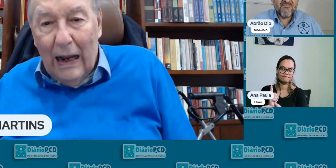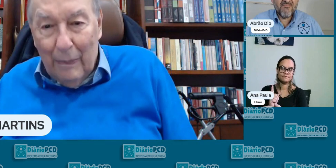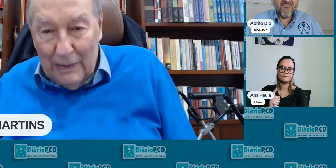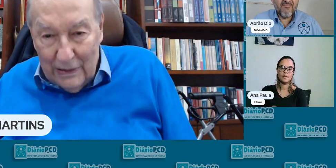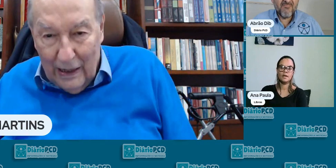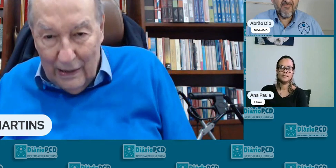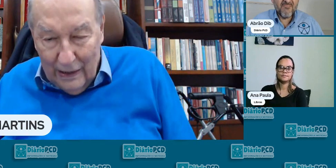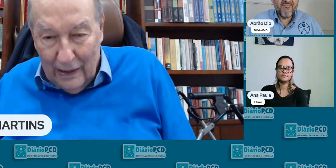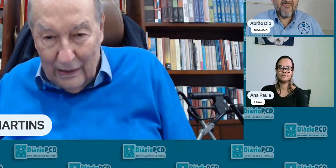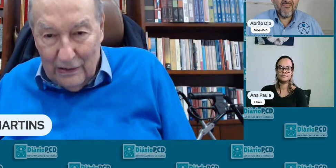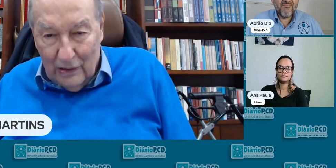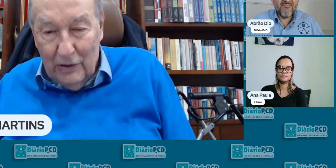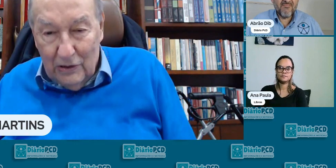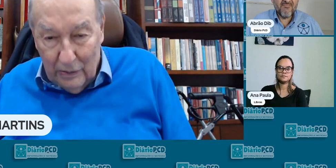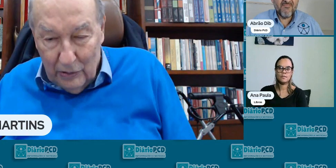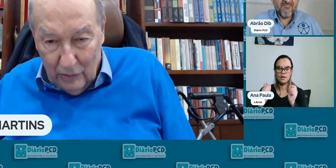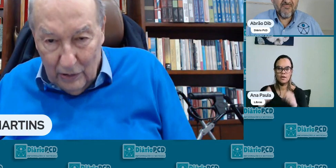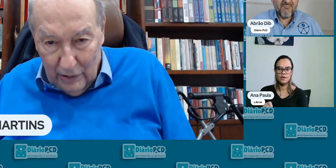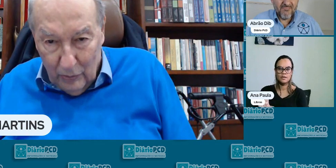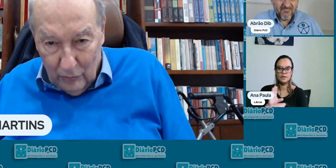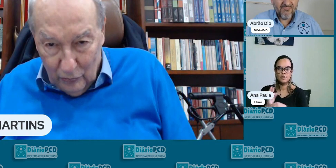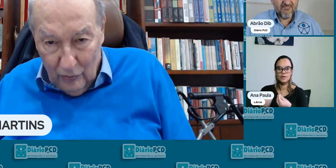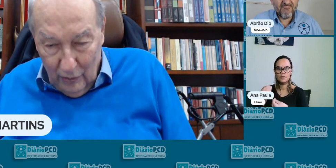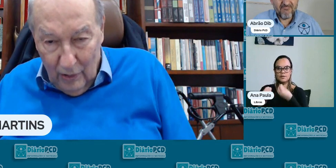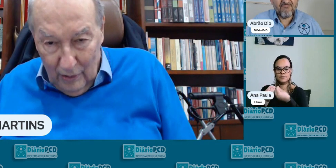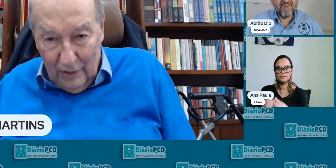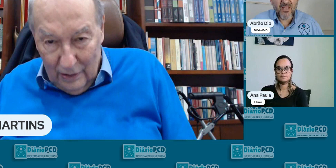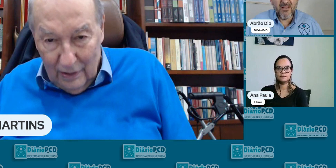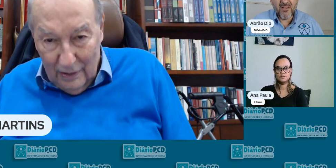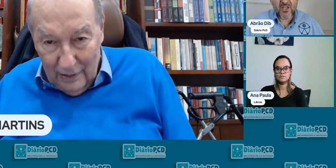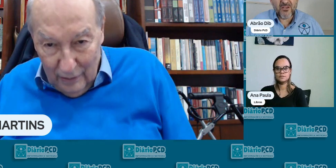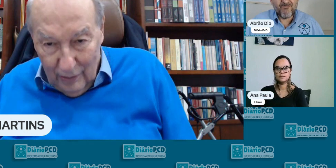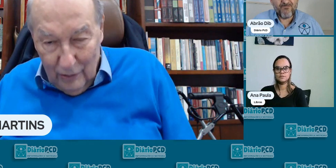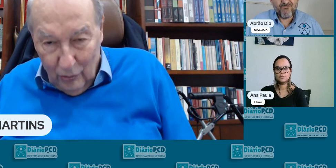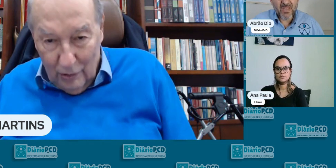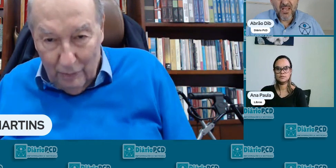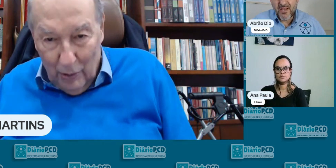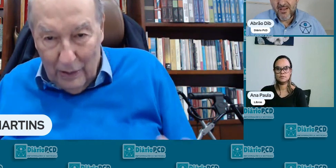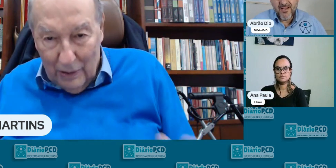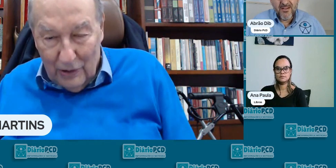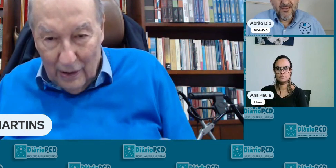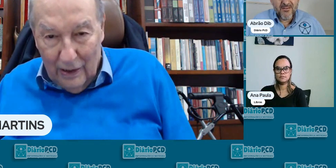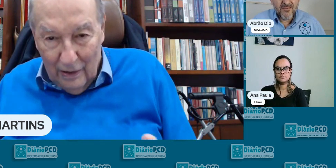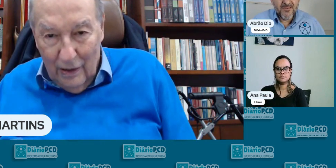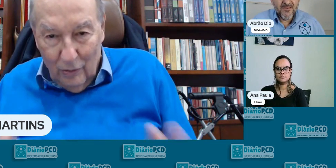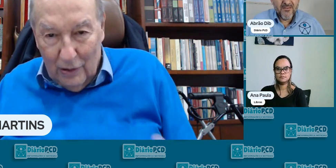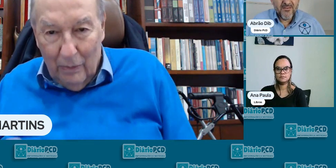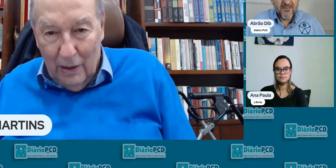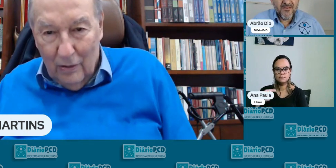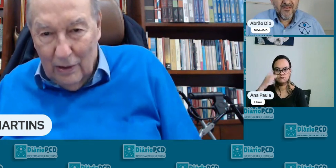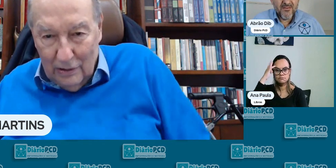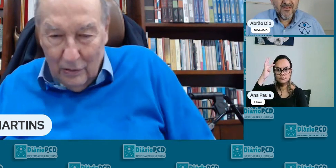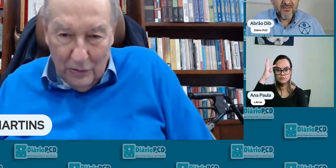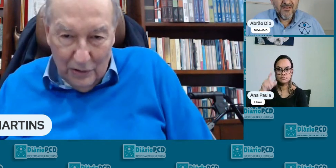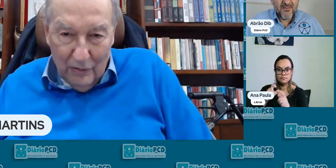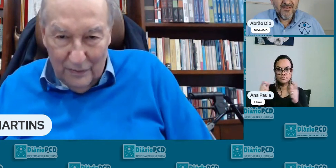a capacidade de arrecadação e distribuição de tributos. Entende? Vocês podem imaginar o